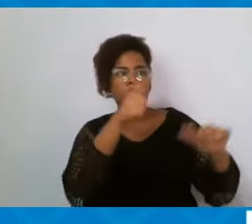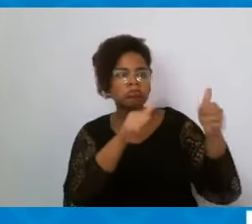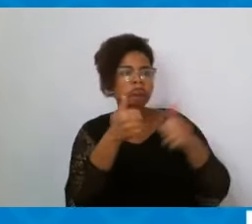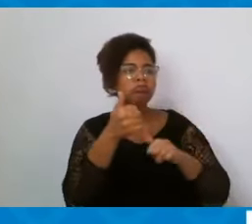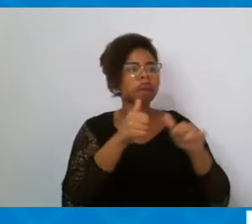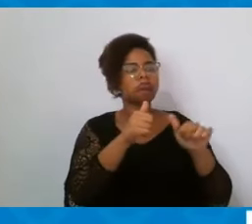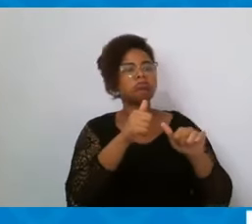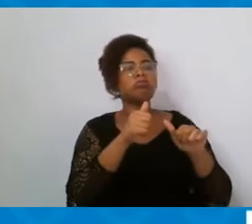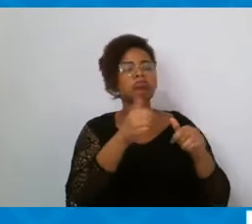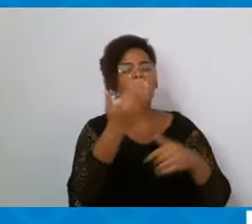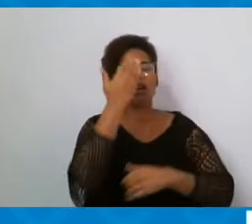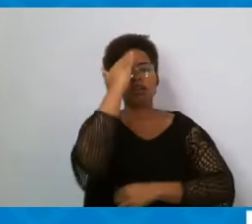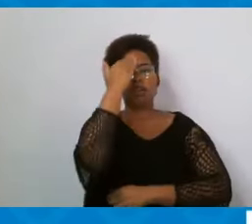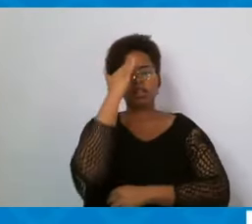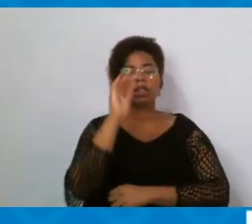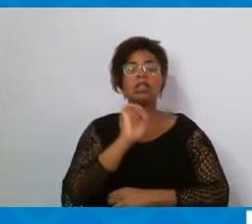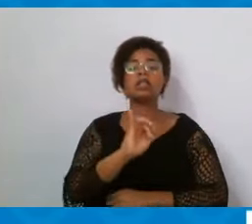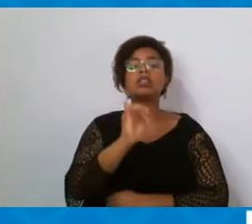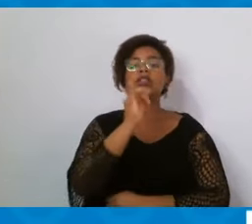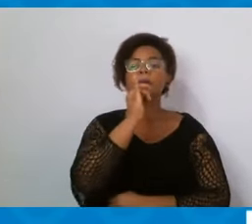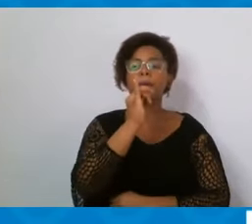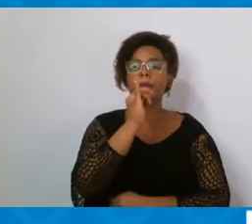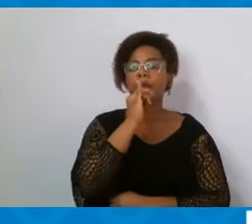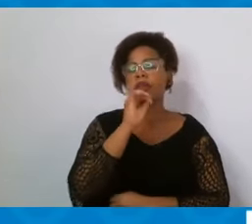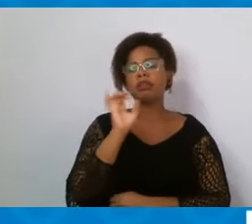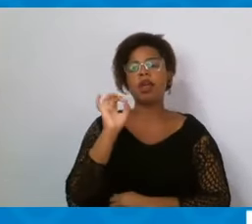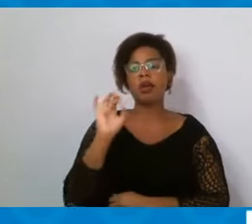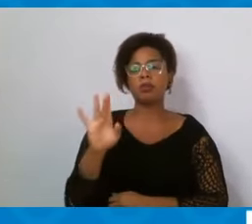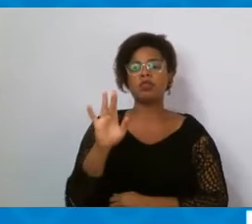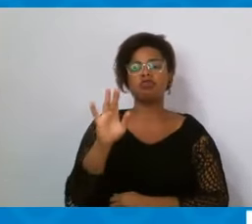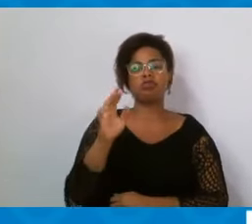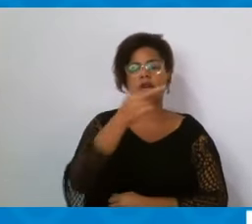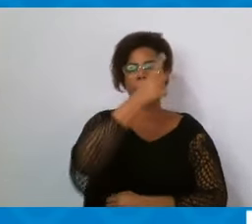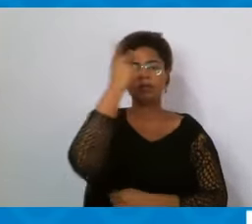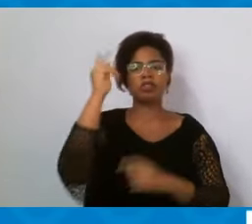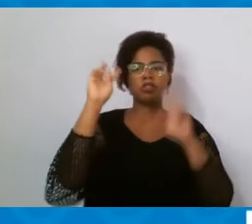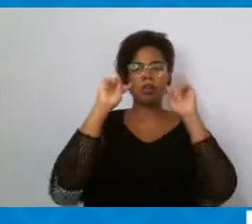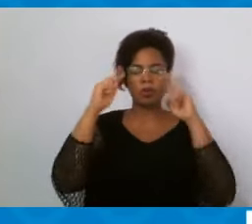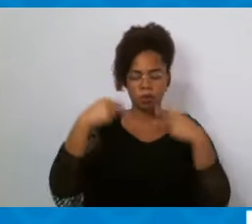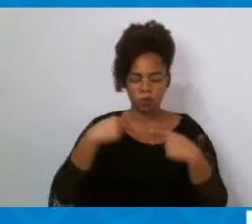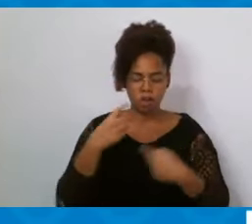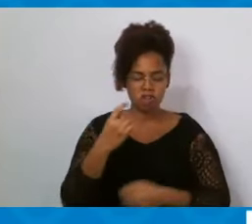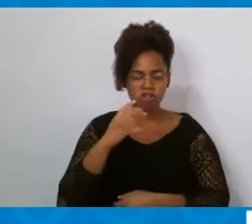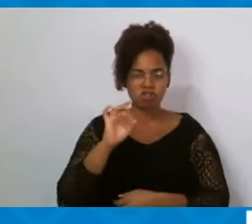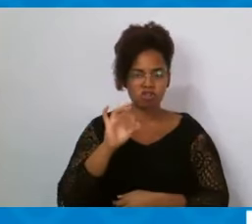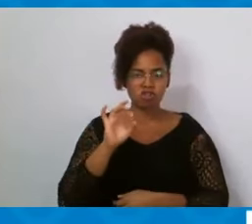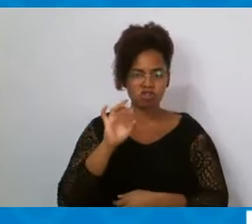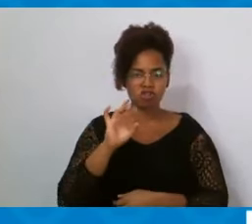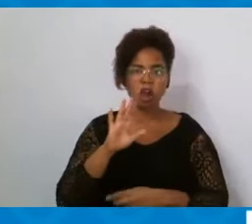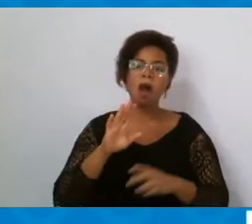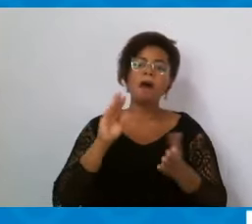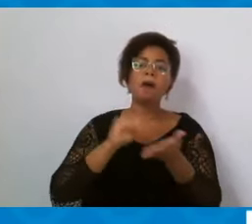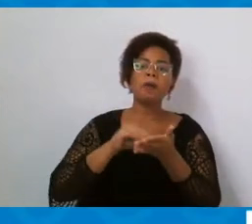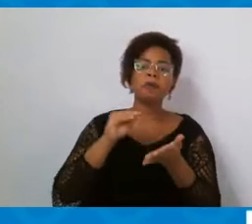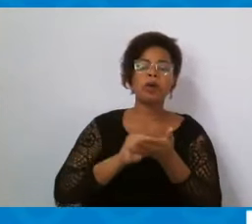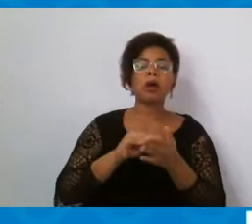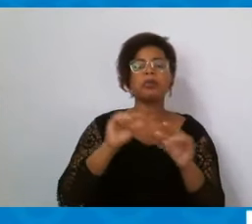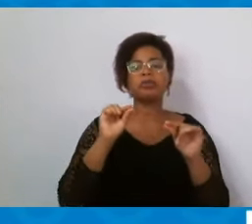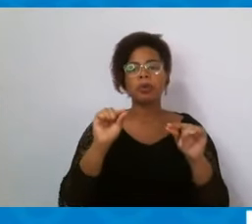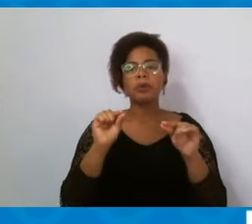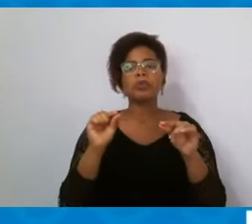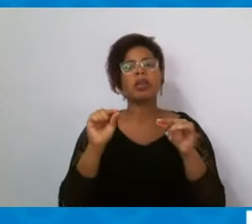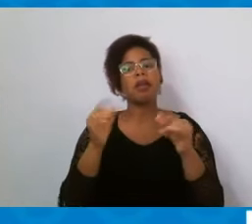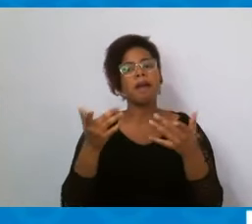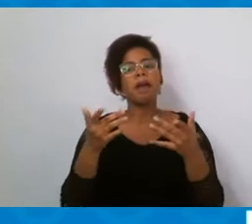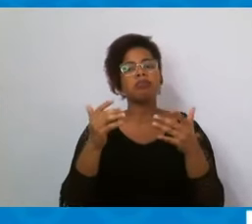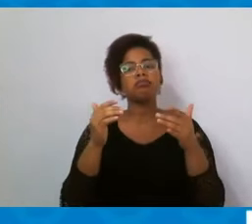tem somente o seu olhar, somente sua visão, você não sabe escutar o outro, você não penetra o mundo dos